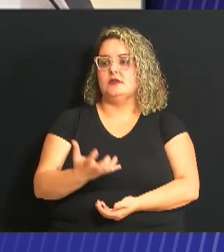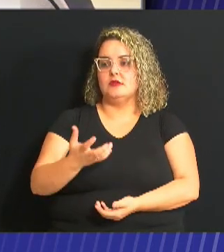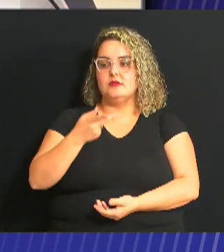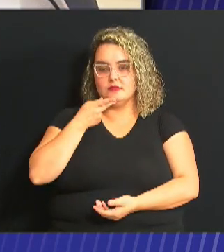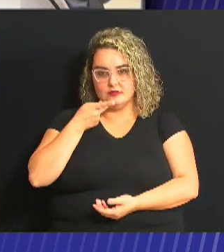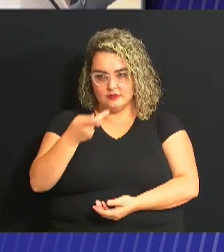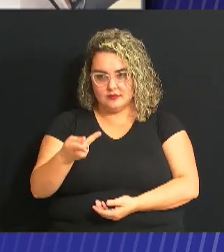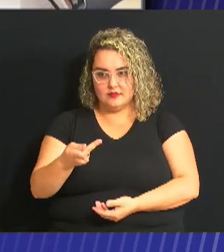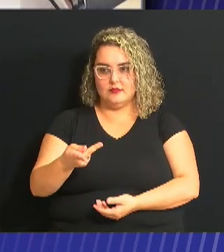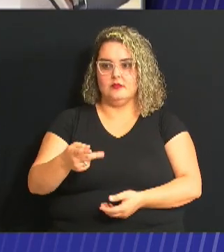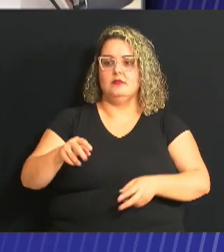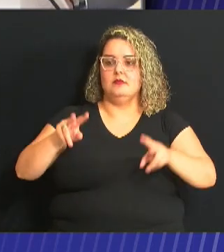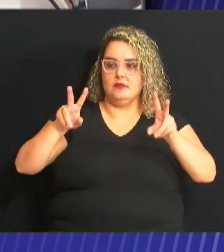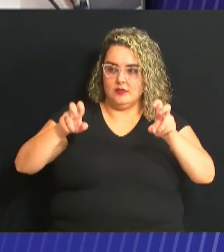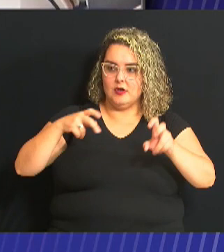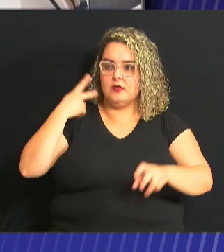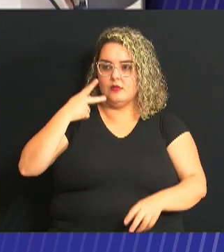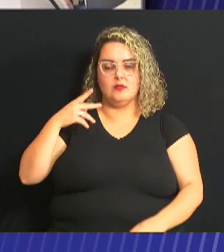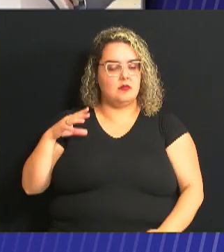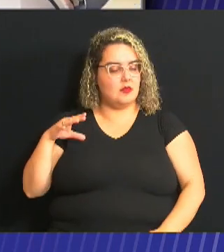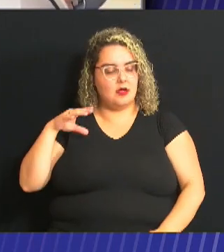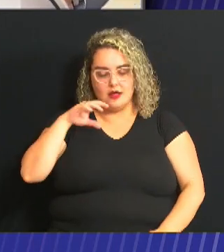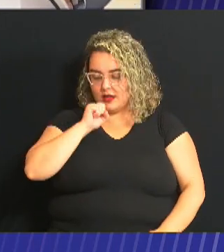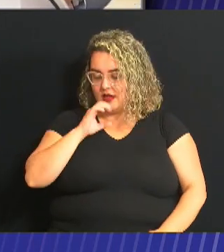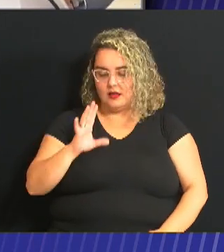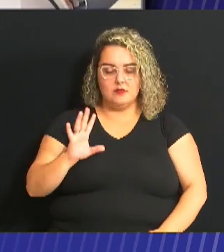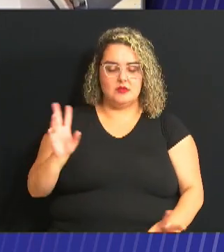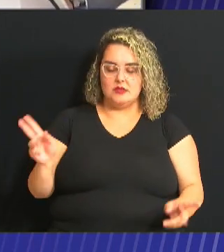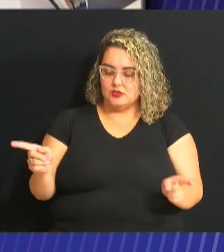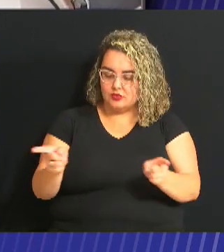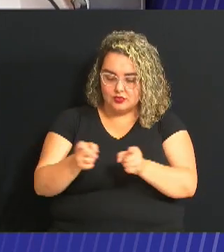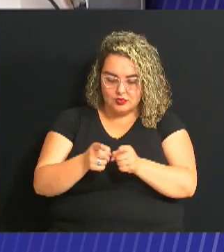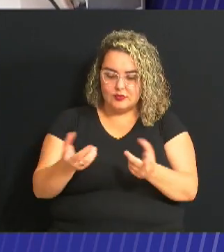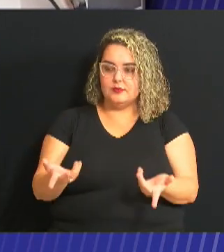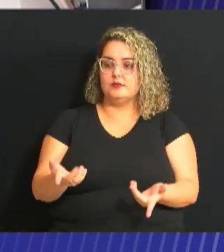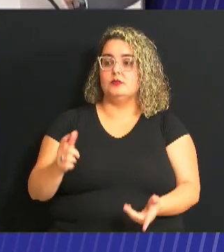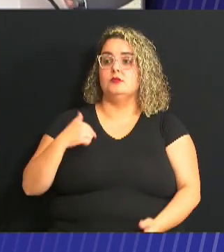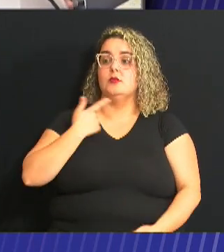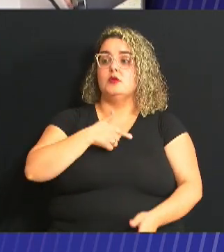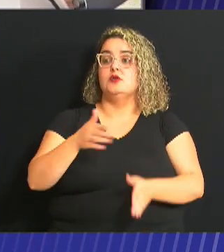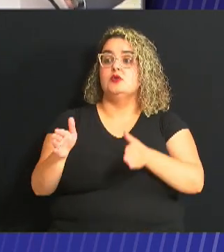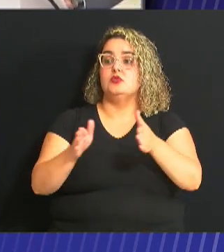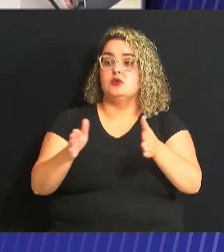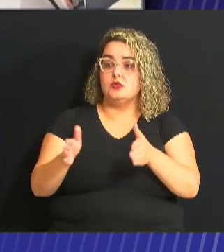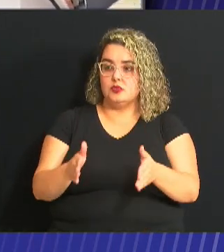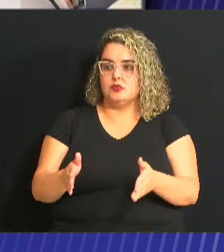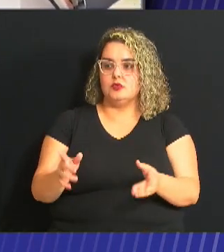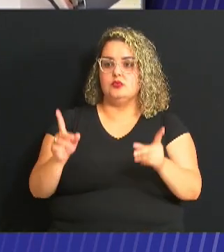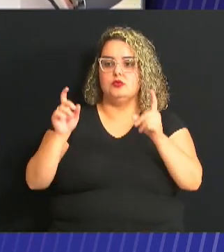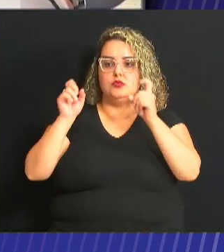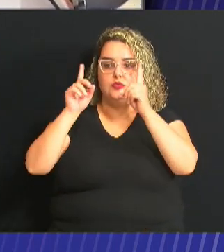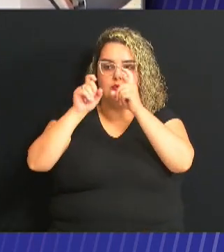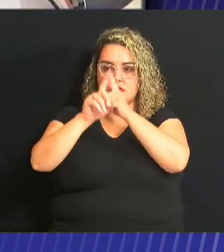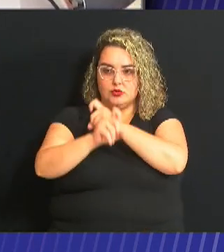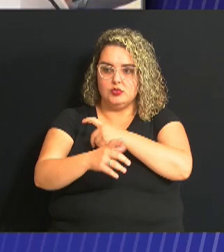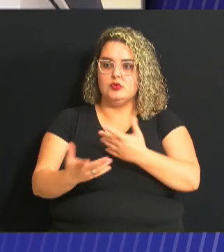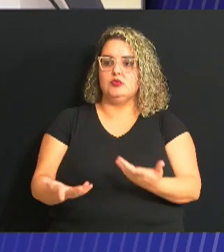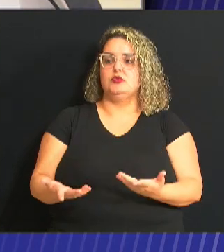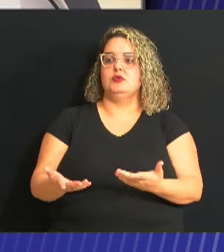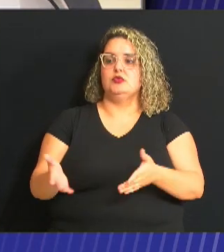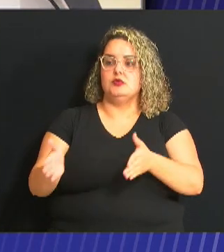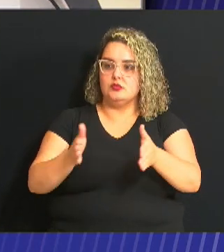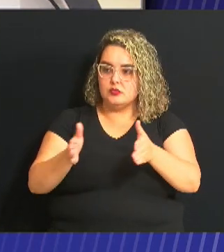política, bem breve. Nós estamos num momento muito duro, muito